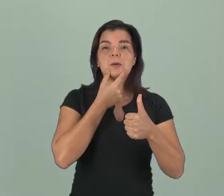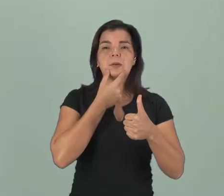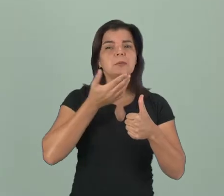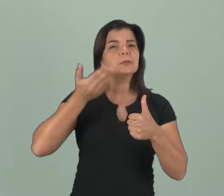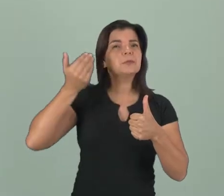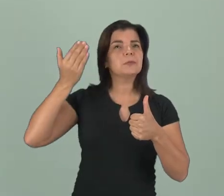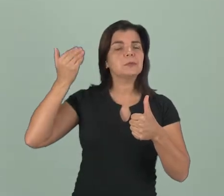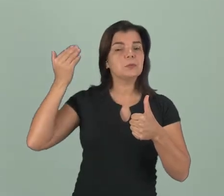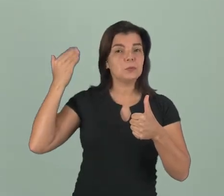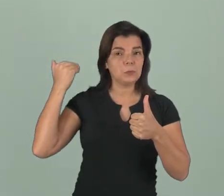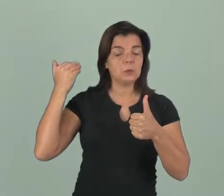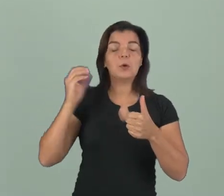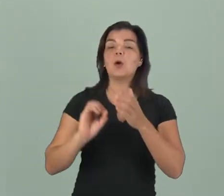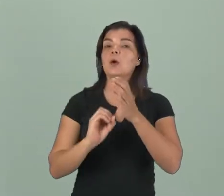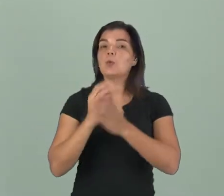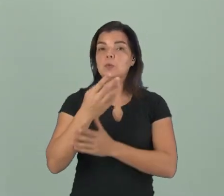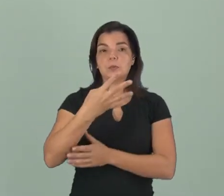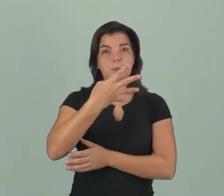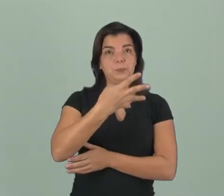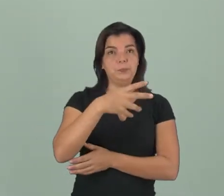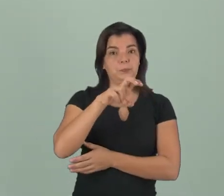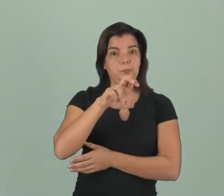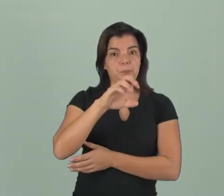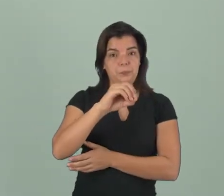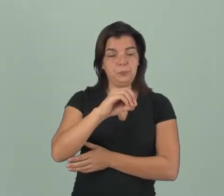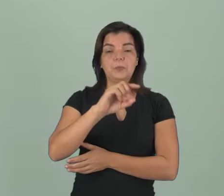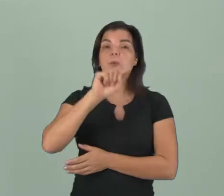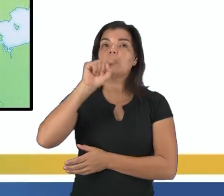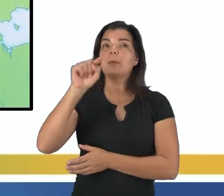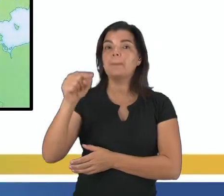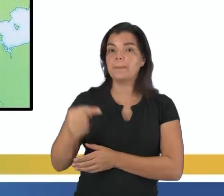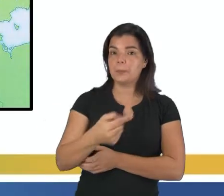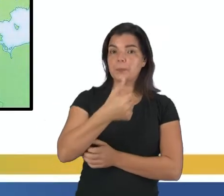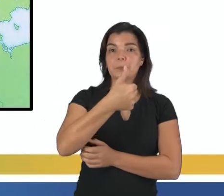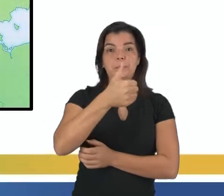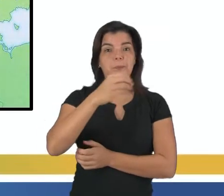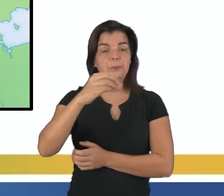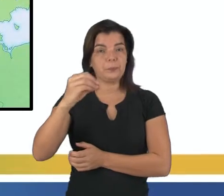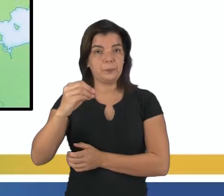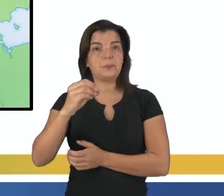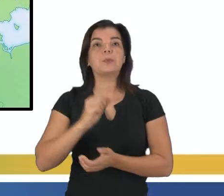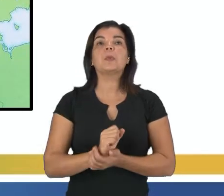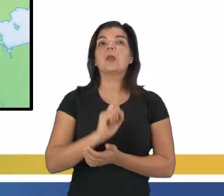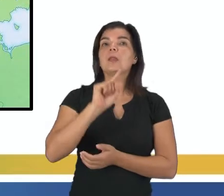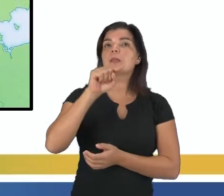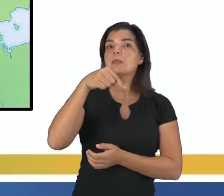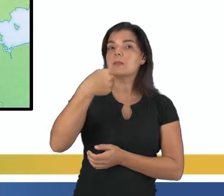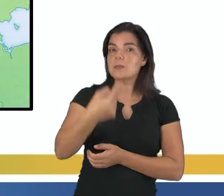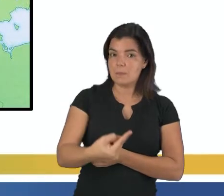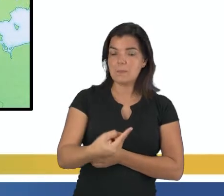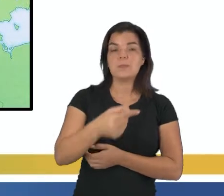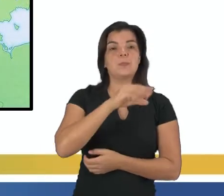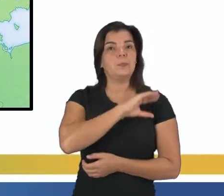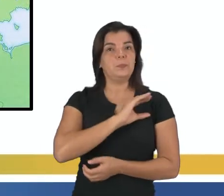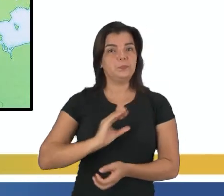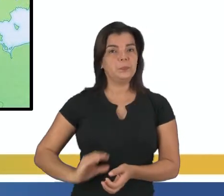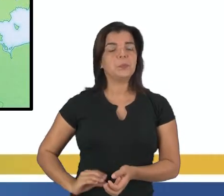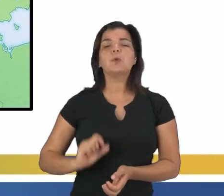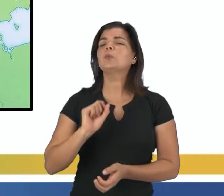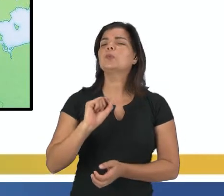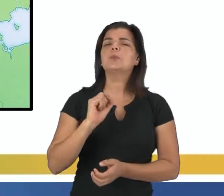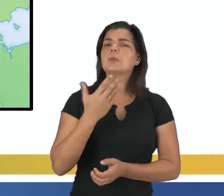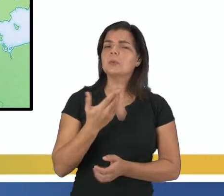antigo o inglês antigo aconteceu entre 450 e 1.100 de seca depois de Cristo né Que que